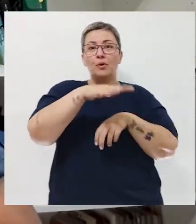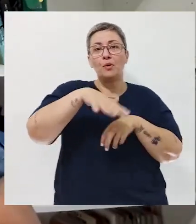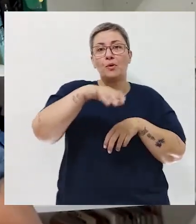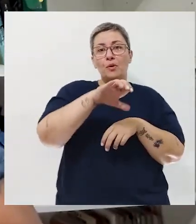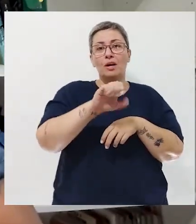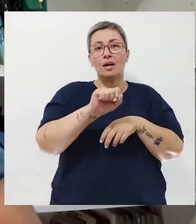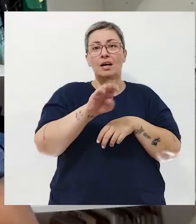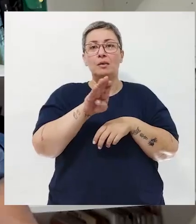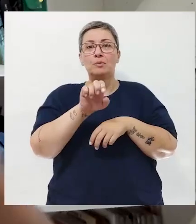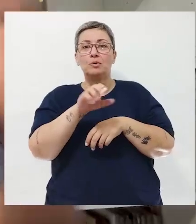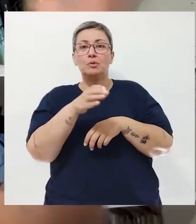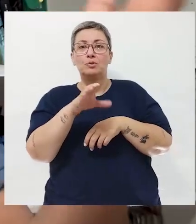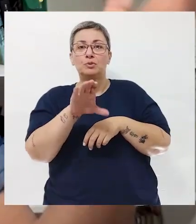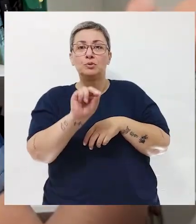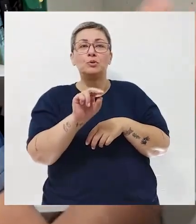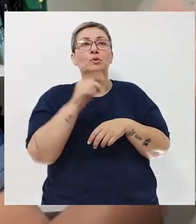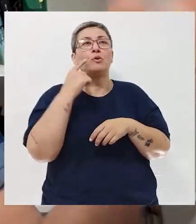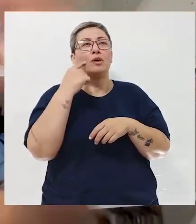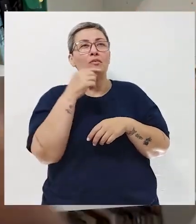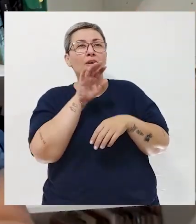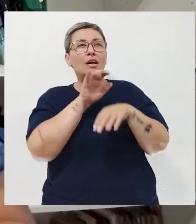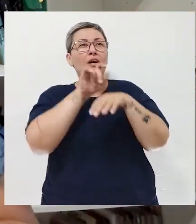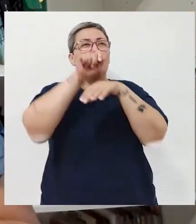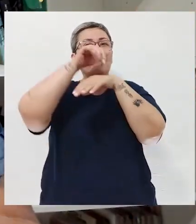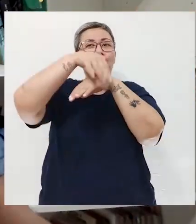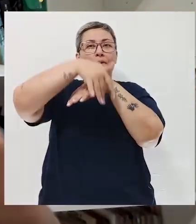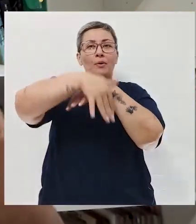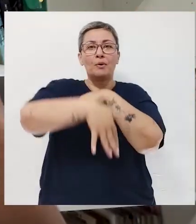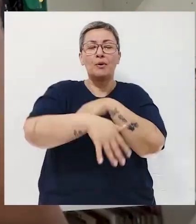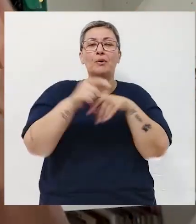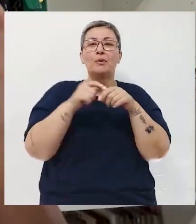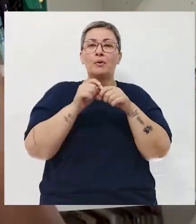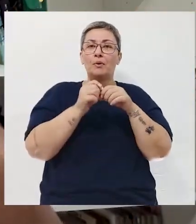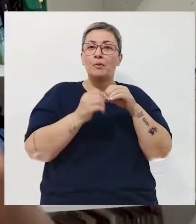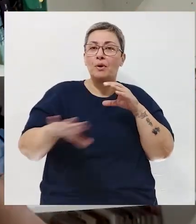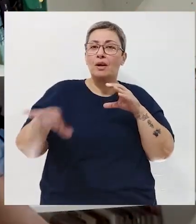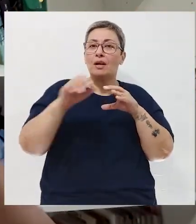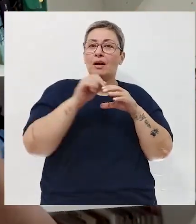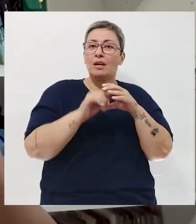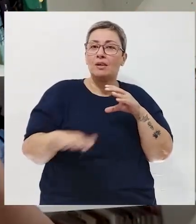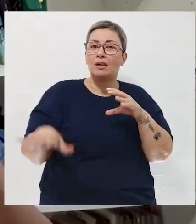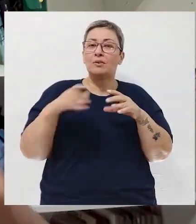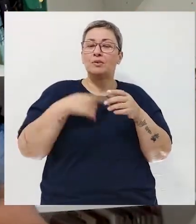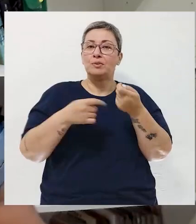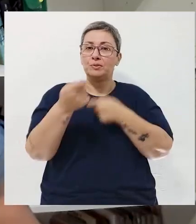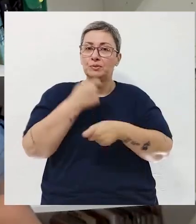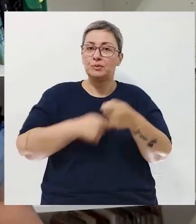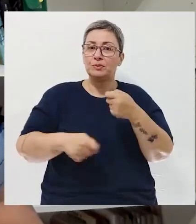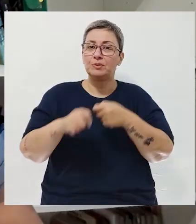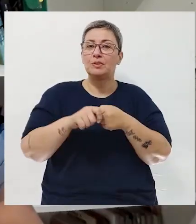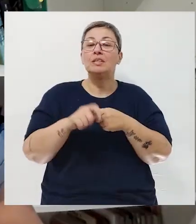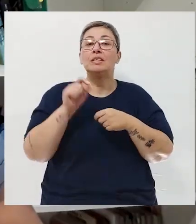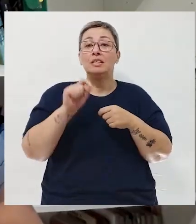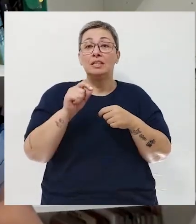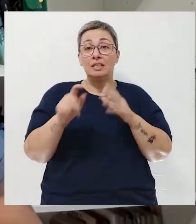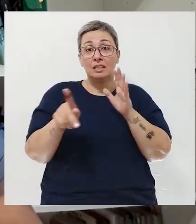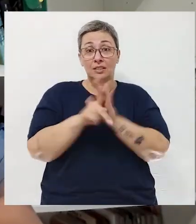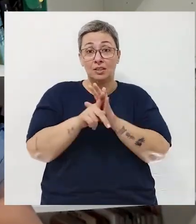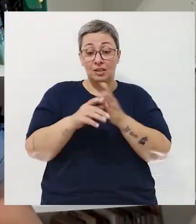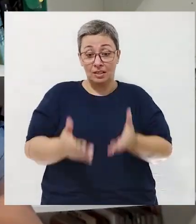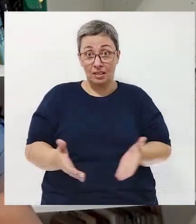e vislumbrar uma pequena cachoeira, no abastecimento com a administração da sua